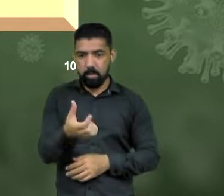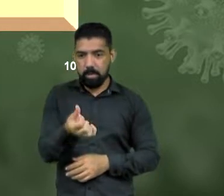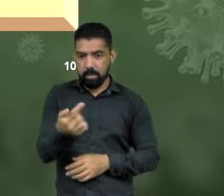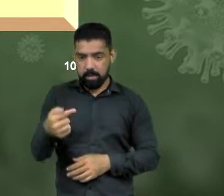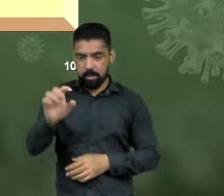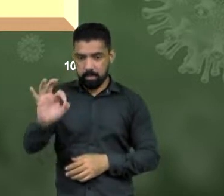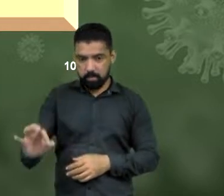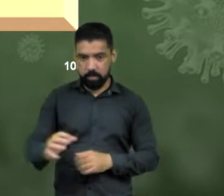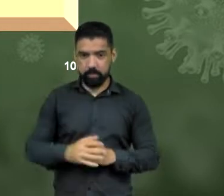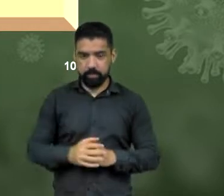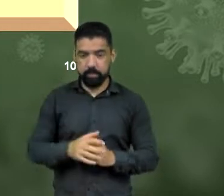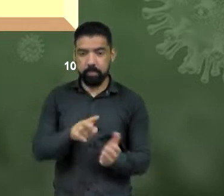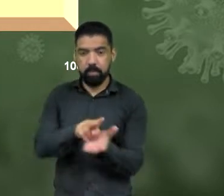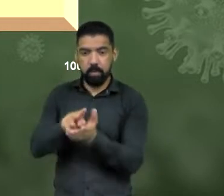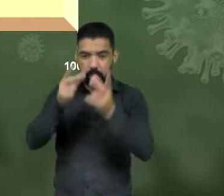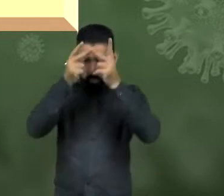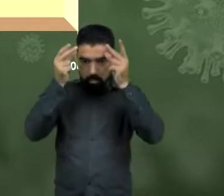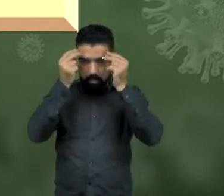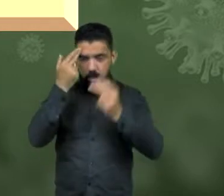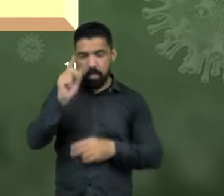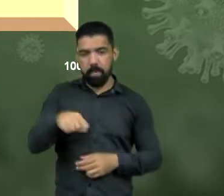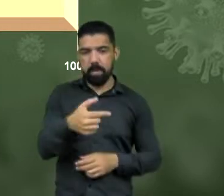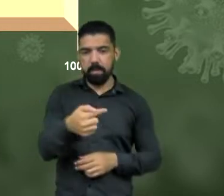46,67% e nas enfermarias